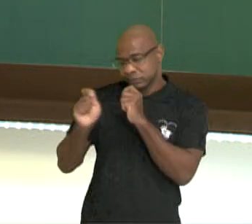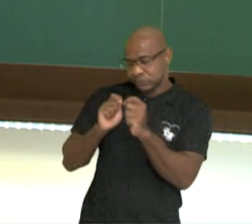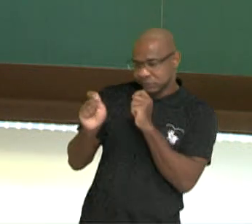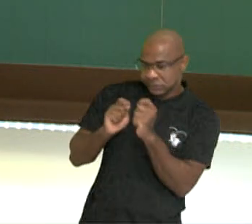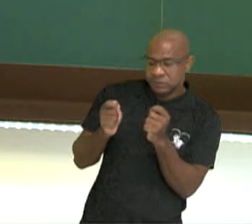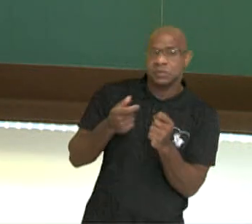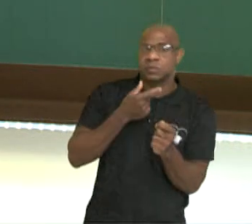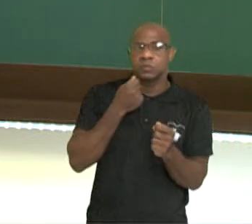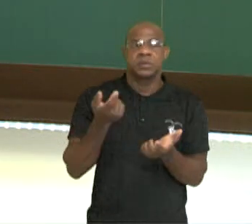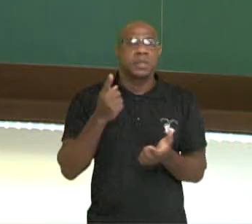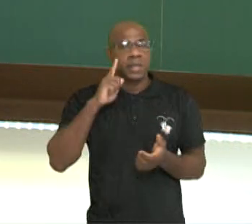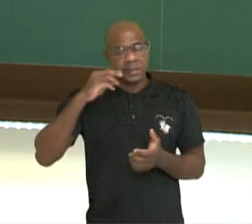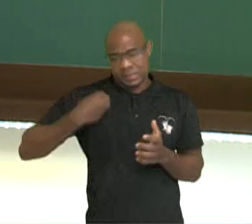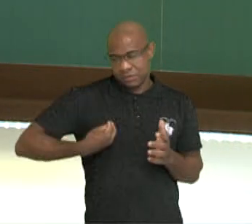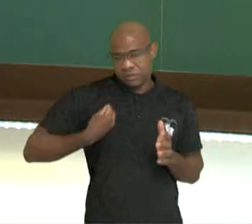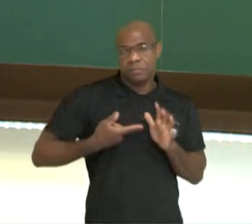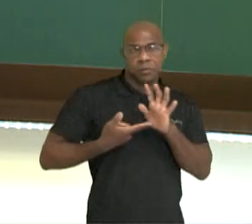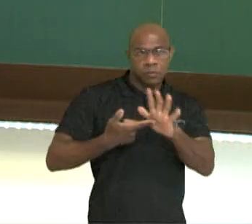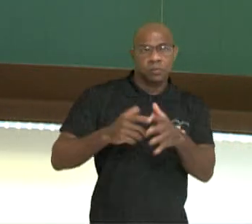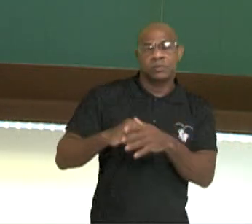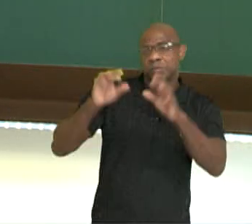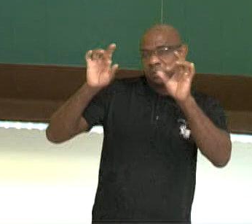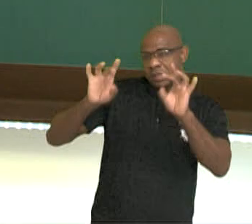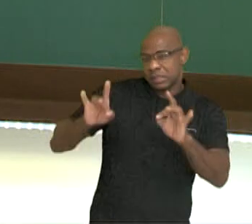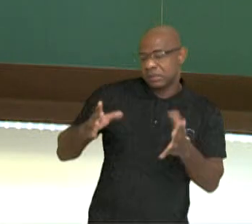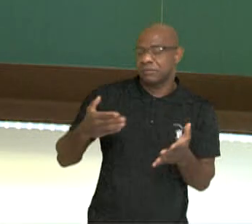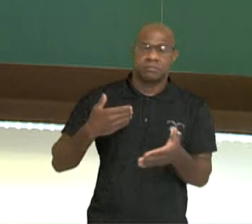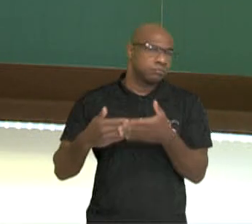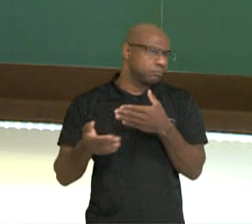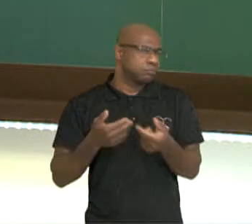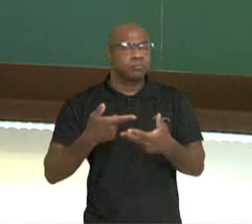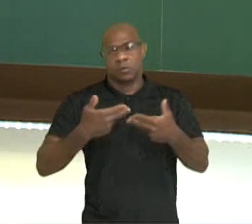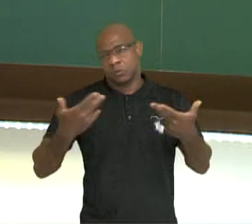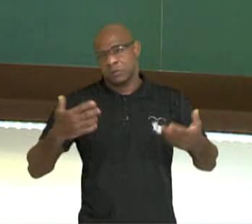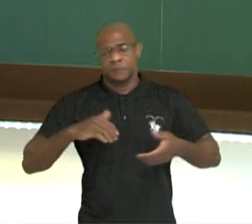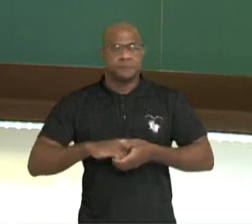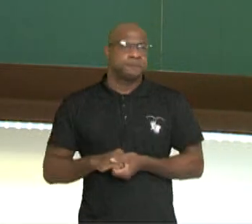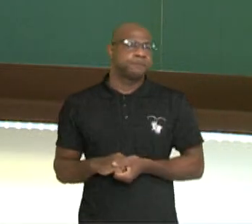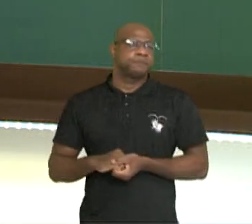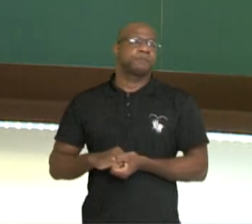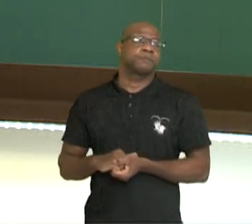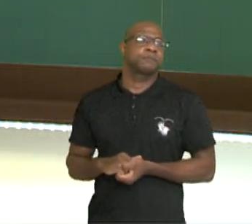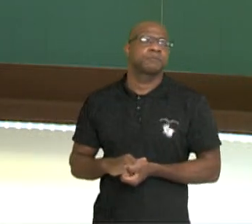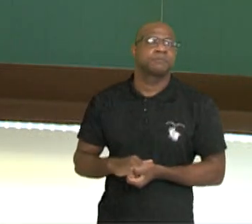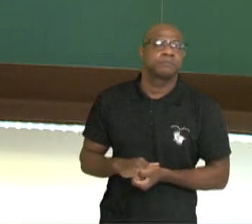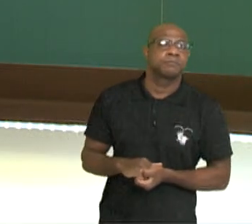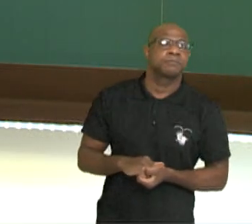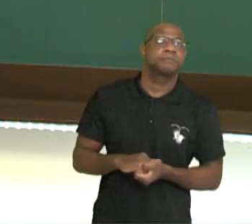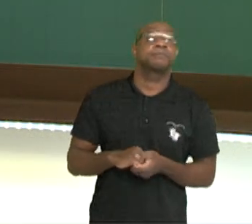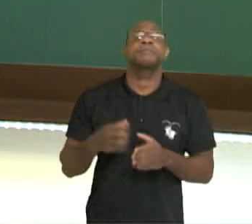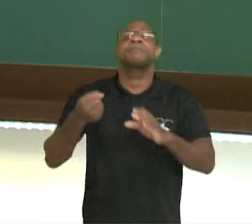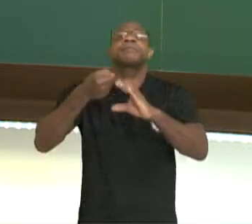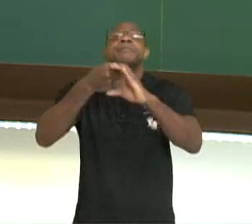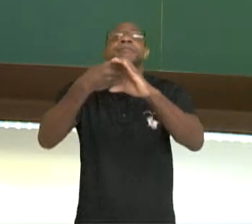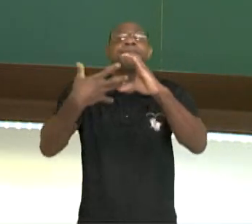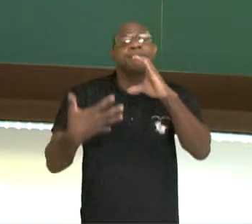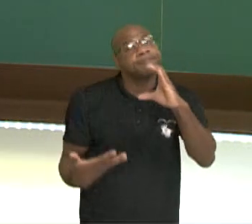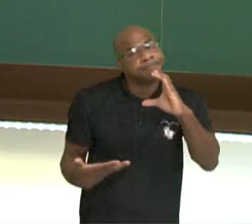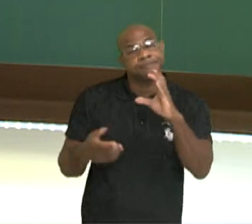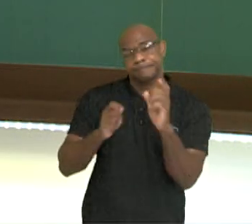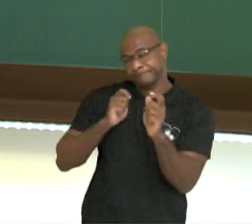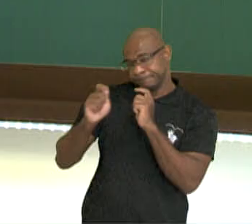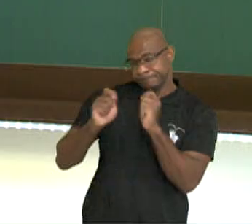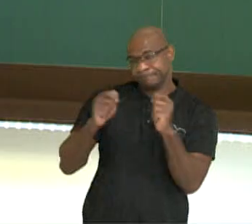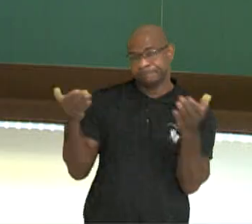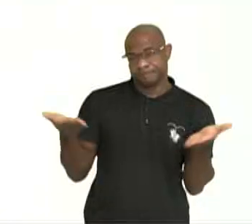de testemunha, né, de especialistas, entre outros, ok? As características da